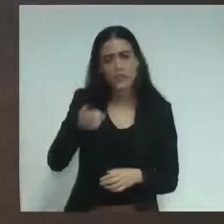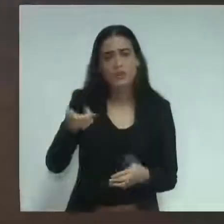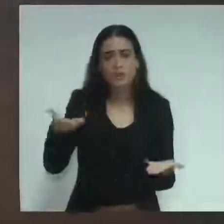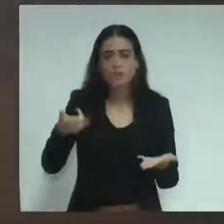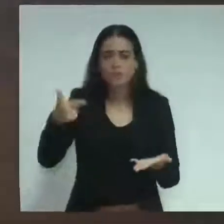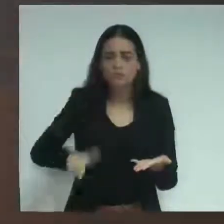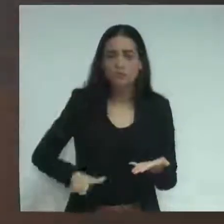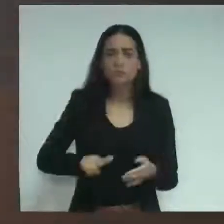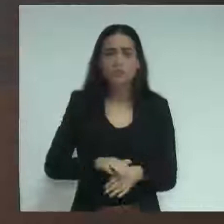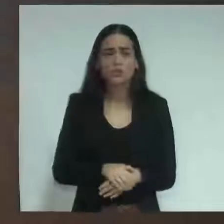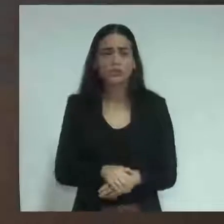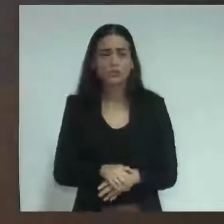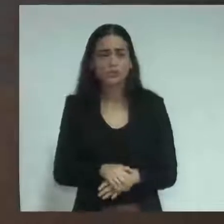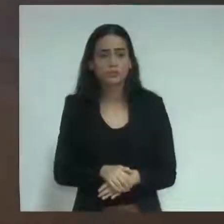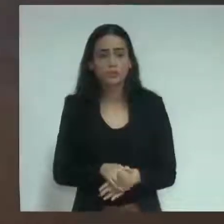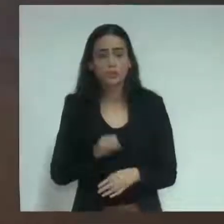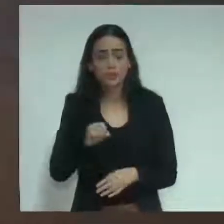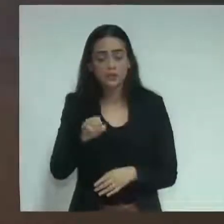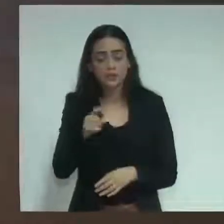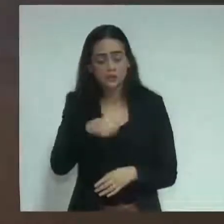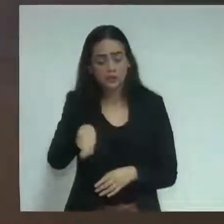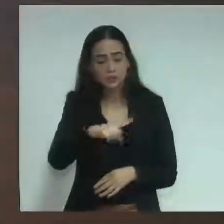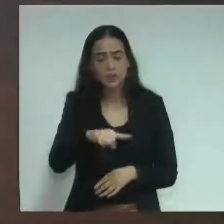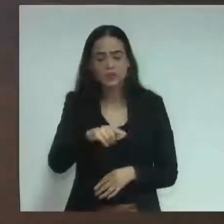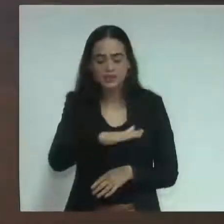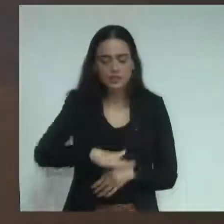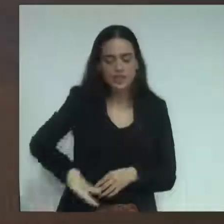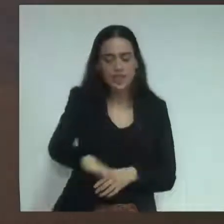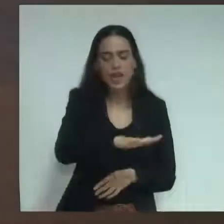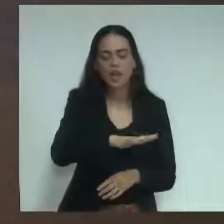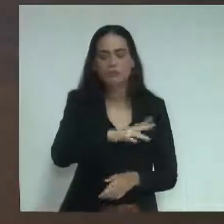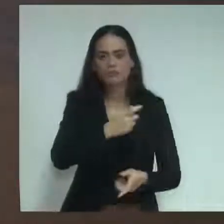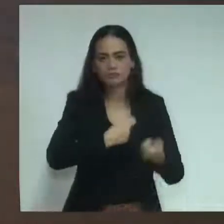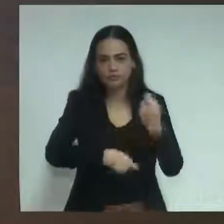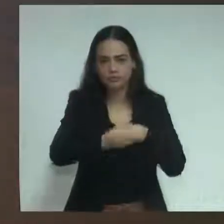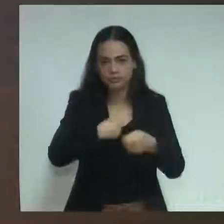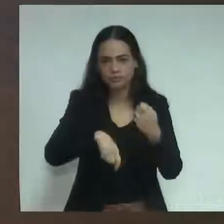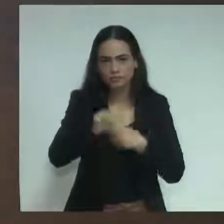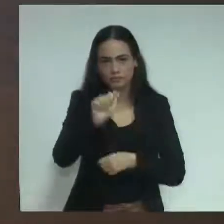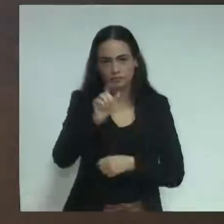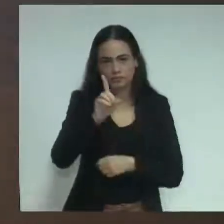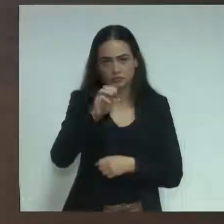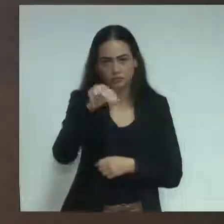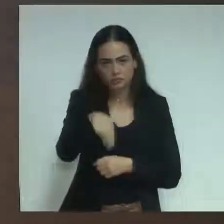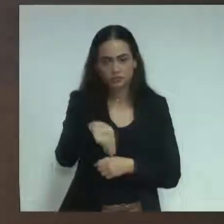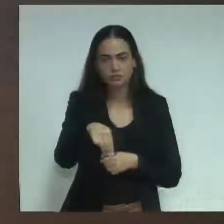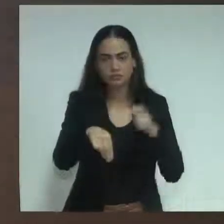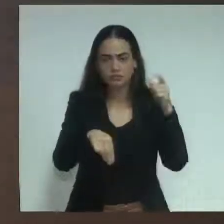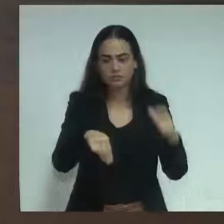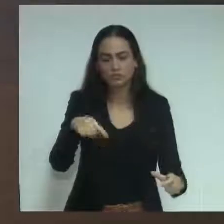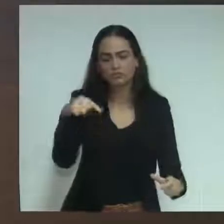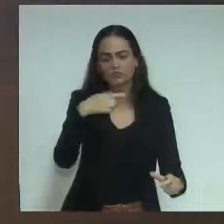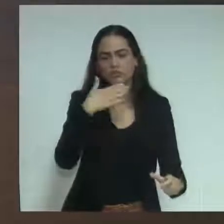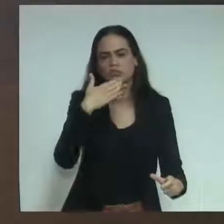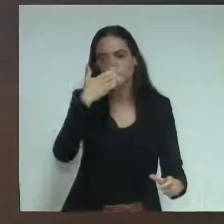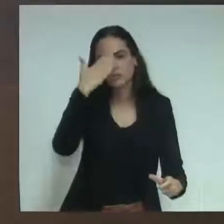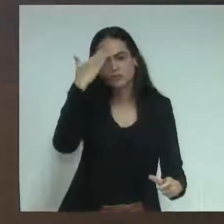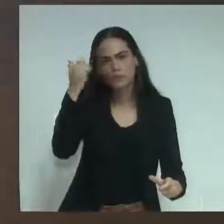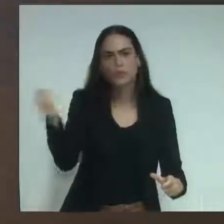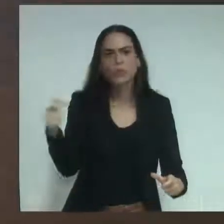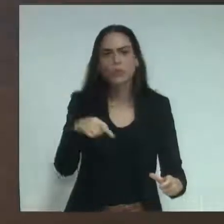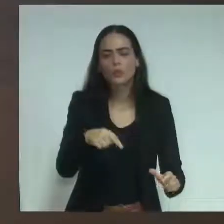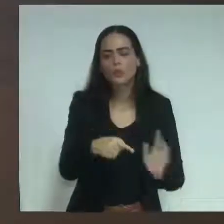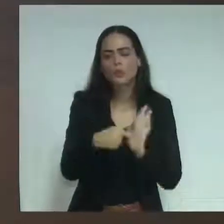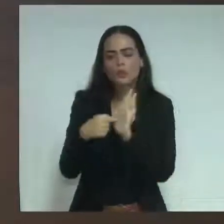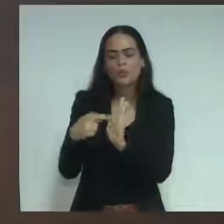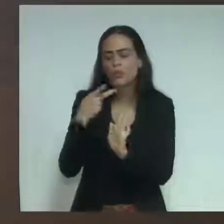teoria, não é? Para quem gosta de administração, o nobre professor mestre que é Avenato, ele sempre diz, se a gente continuar